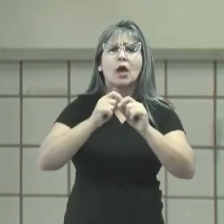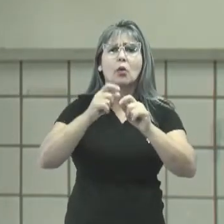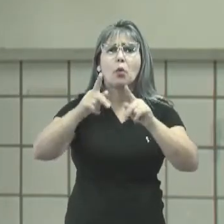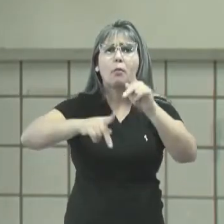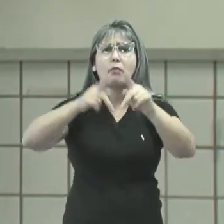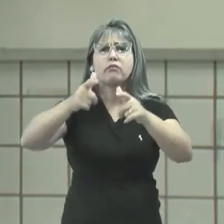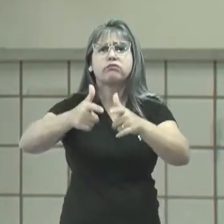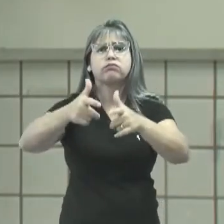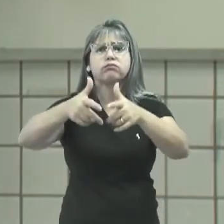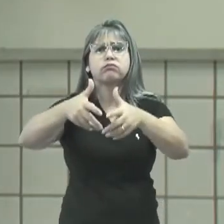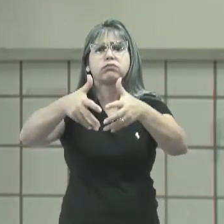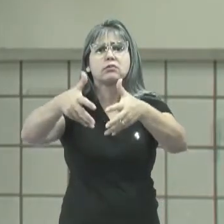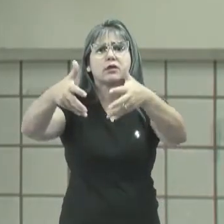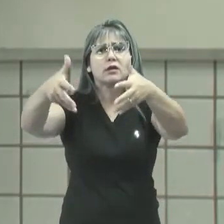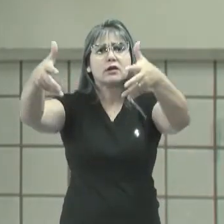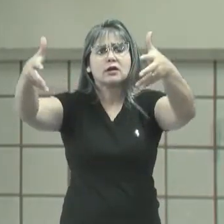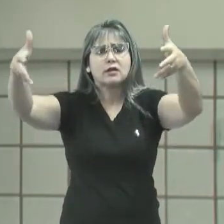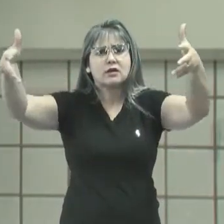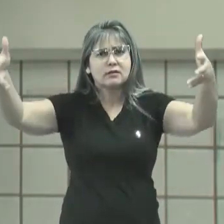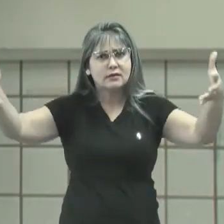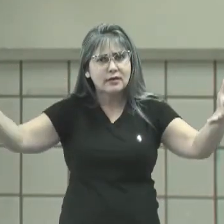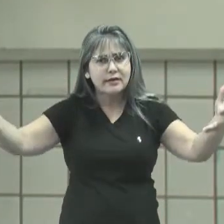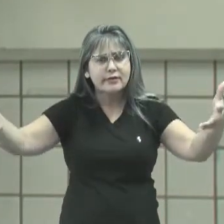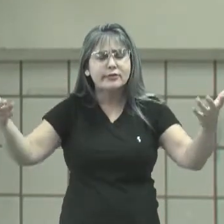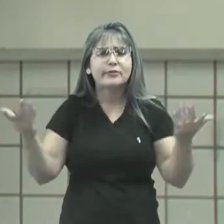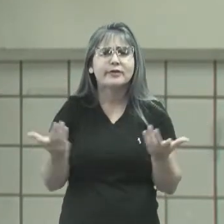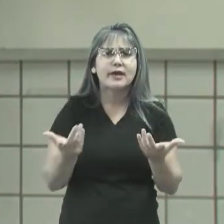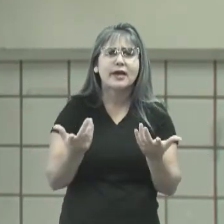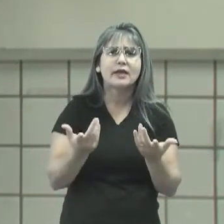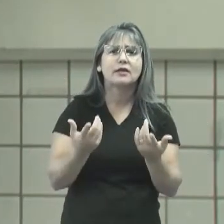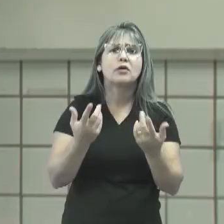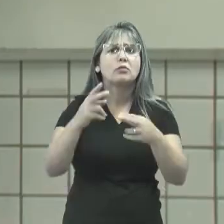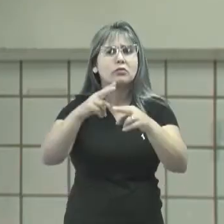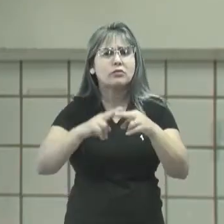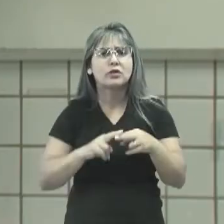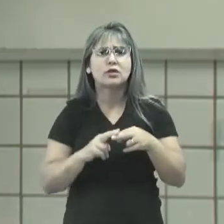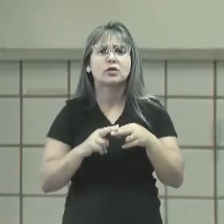Então, ele tem que procurar produzir mais, né? Então, hoje,